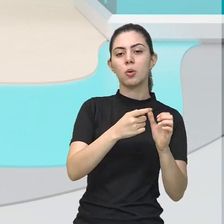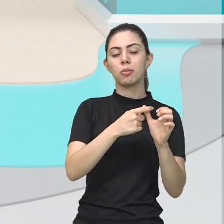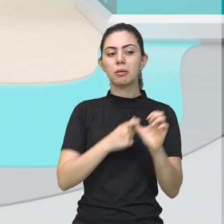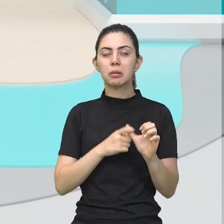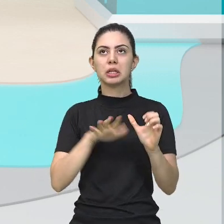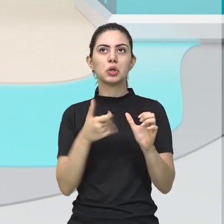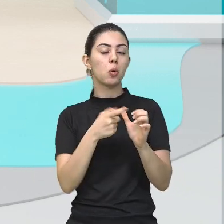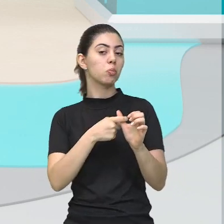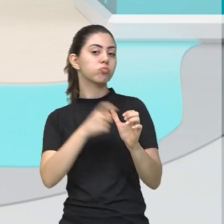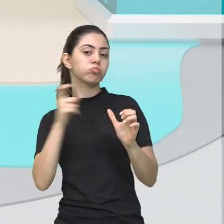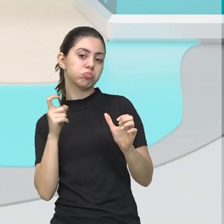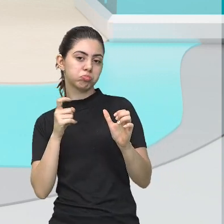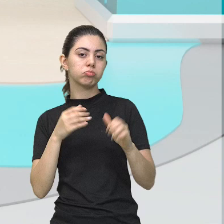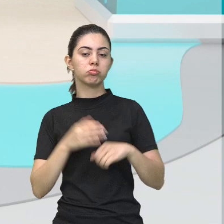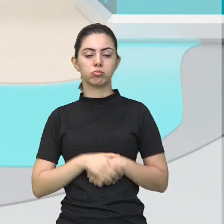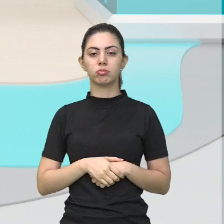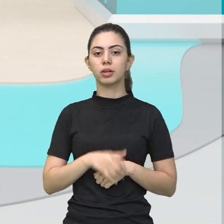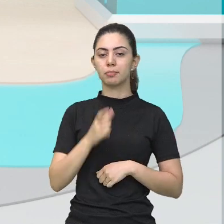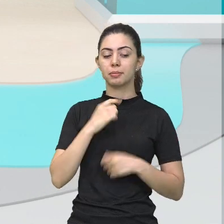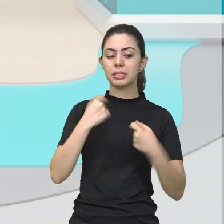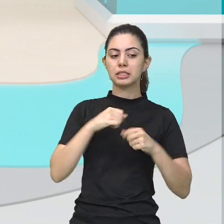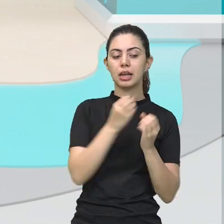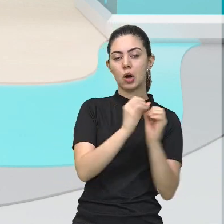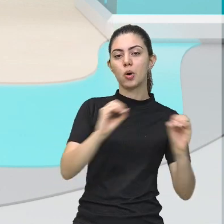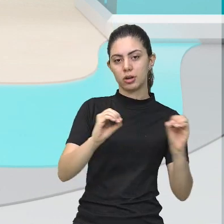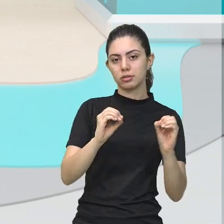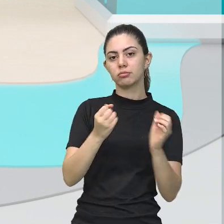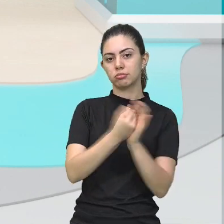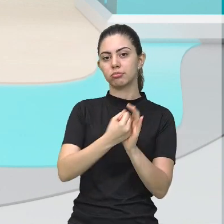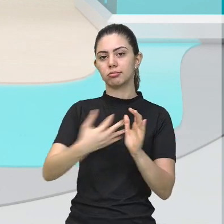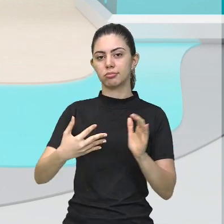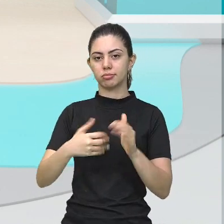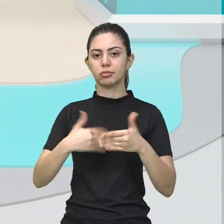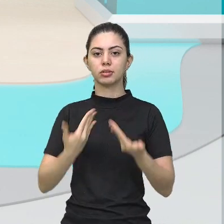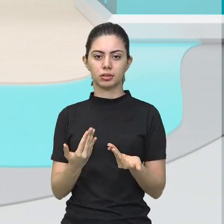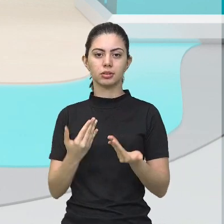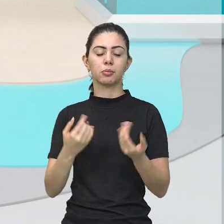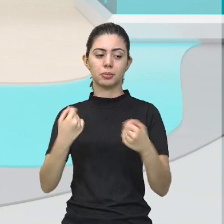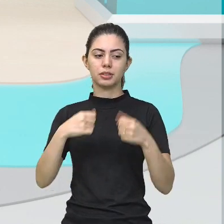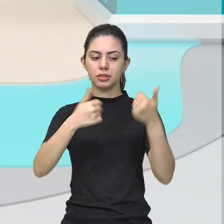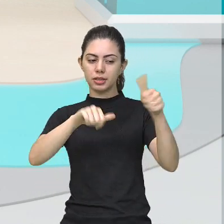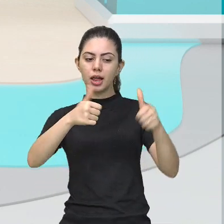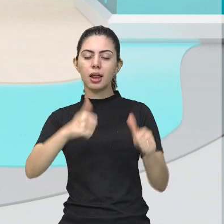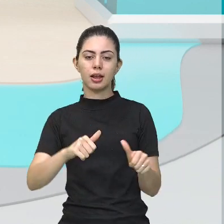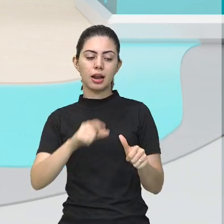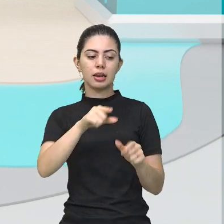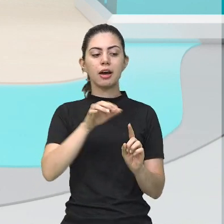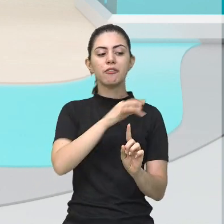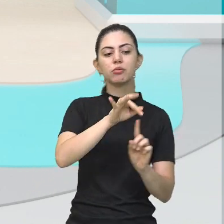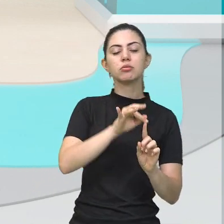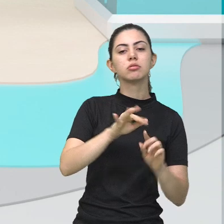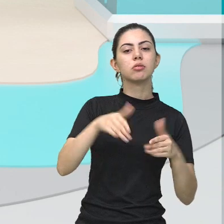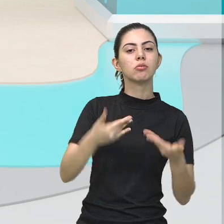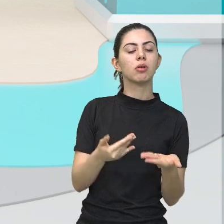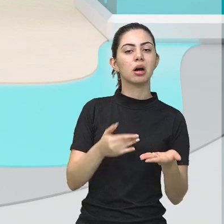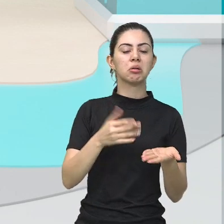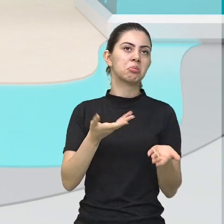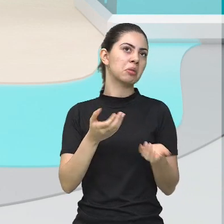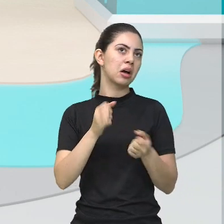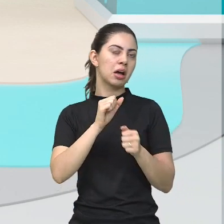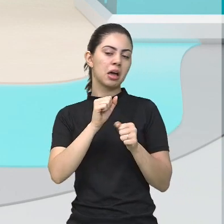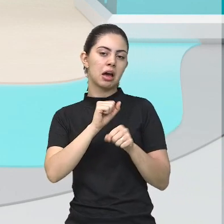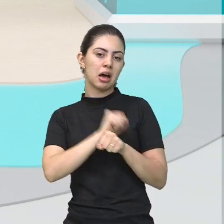de uma oração principal para classificá-las. E aí depois é só ver a função que ela está exercendo, como um adjetivo, como